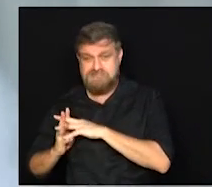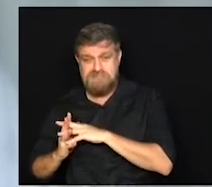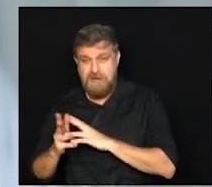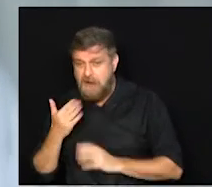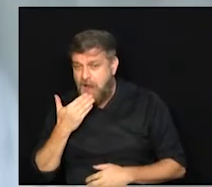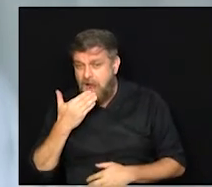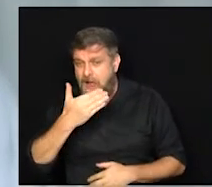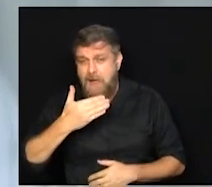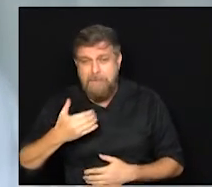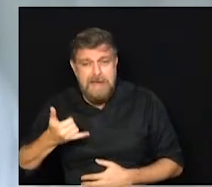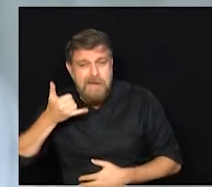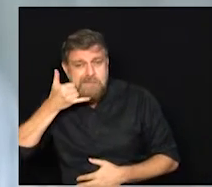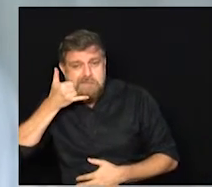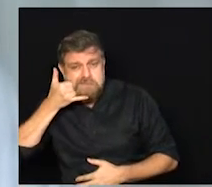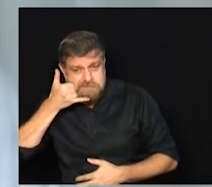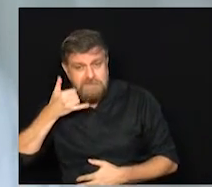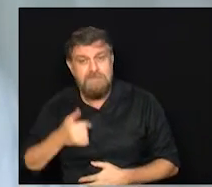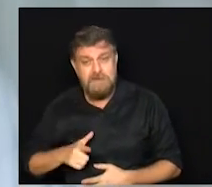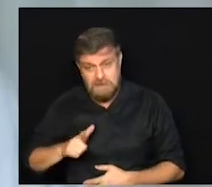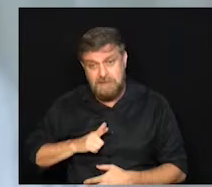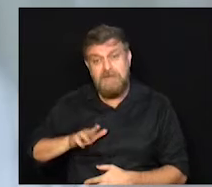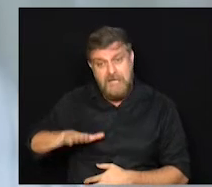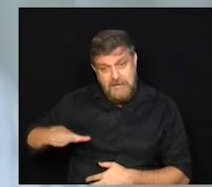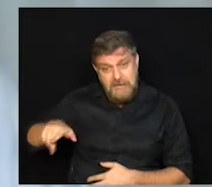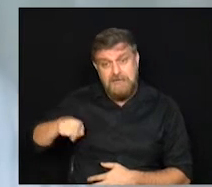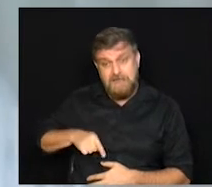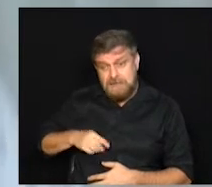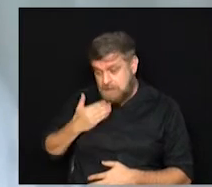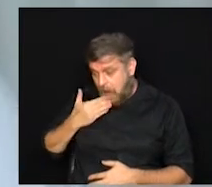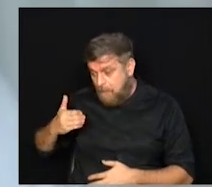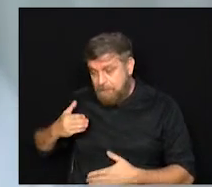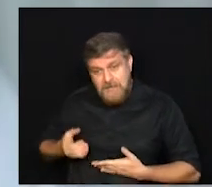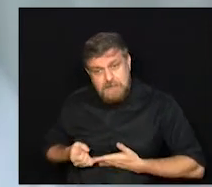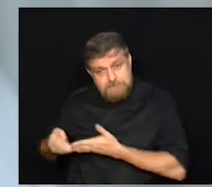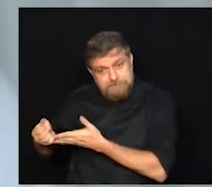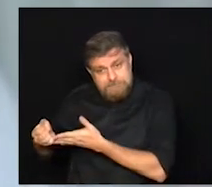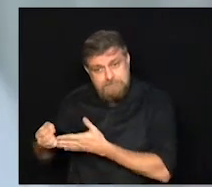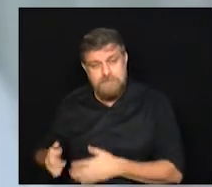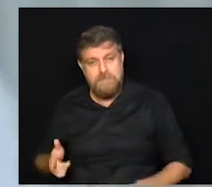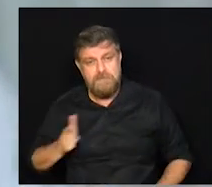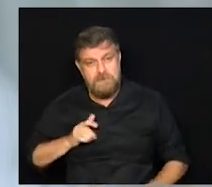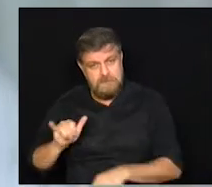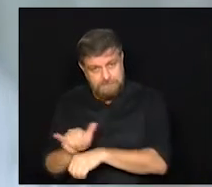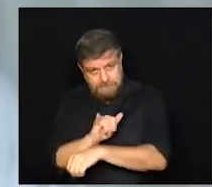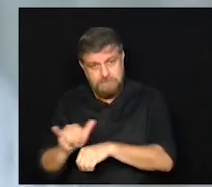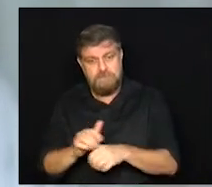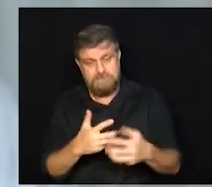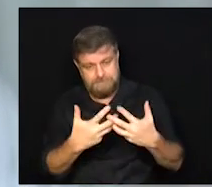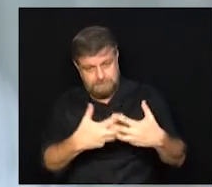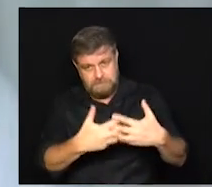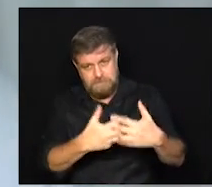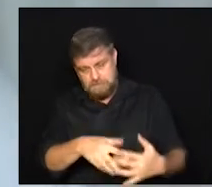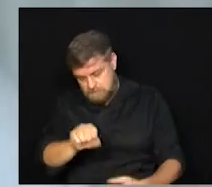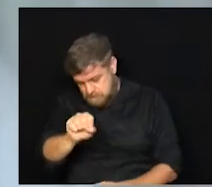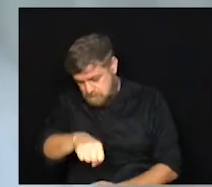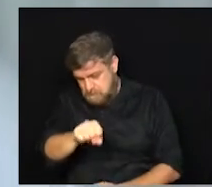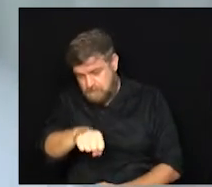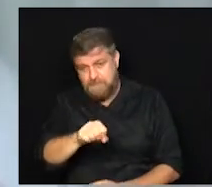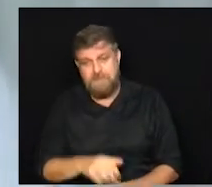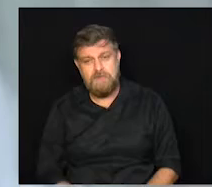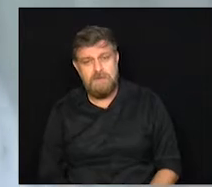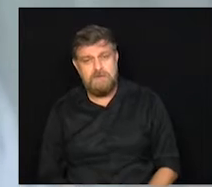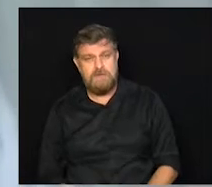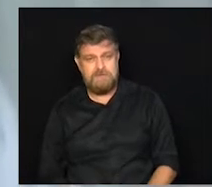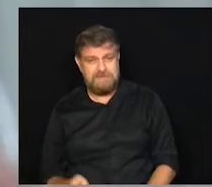ajuda. Então, assim, existe esses meios, e eles funcionam, sim, tá? Eles funcionam. Só